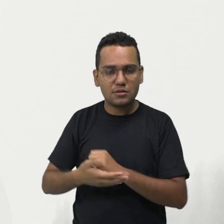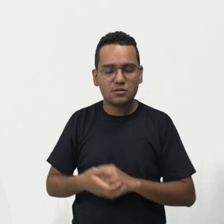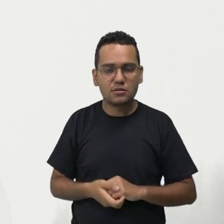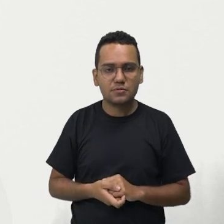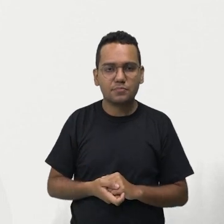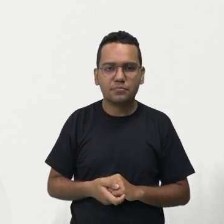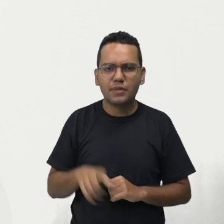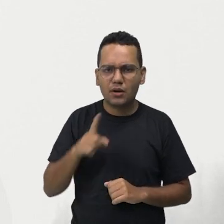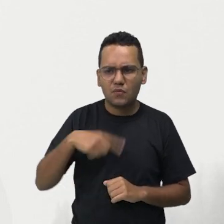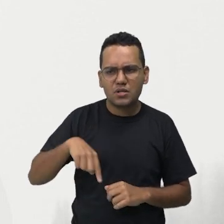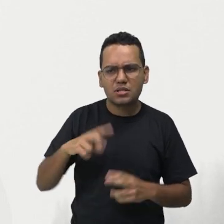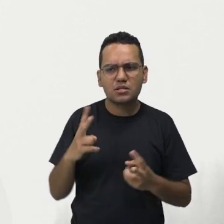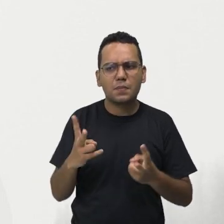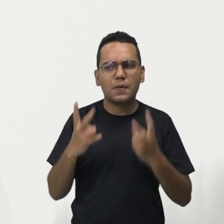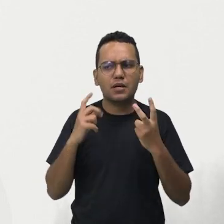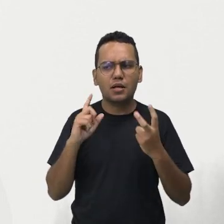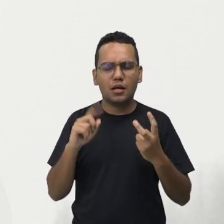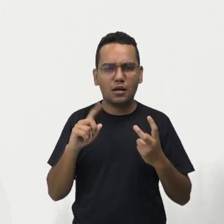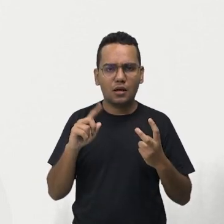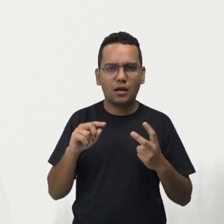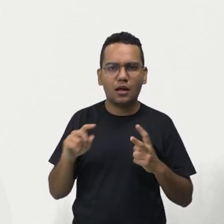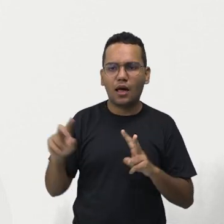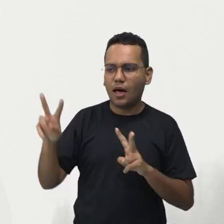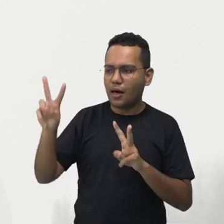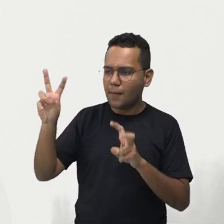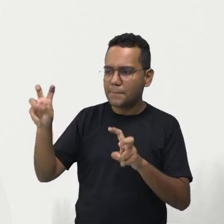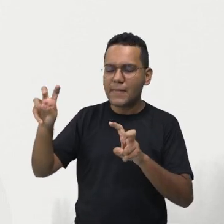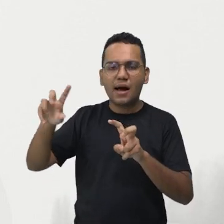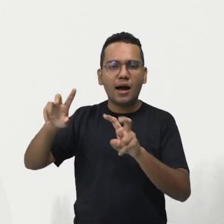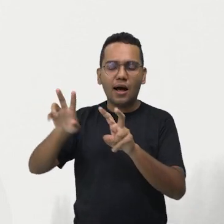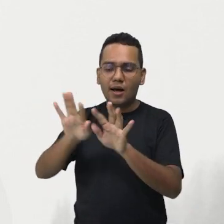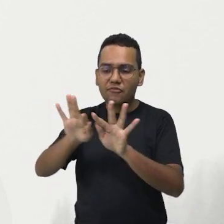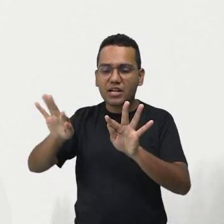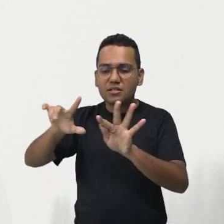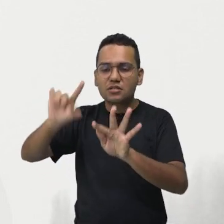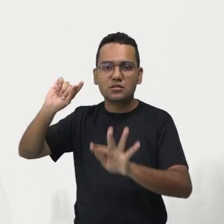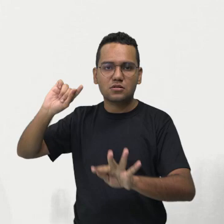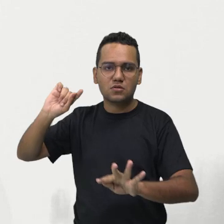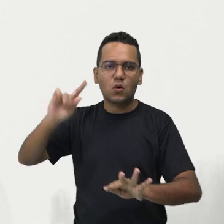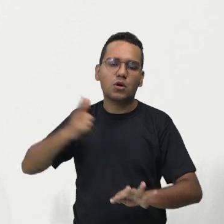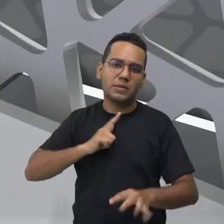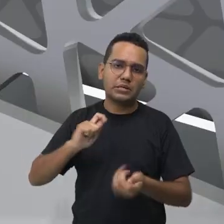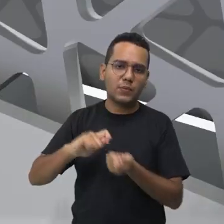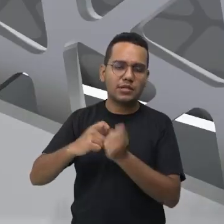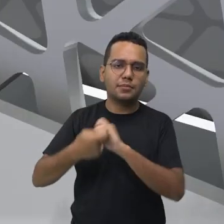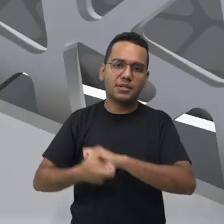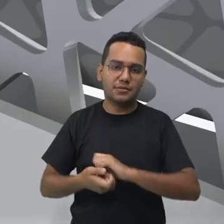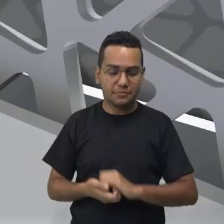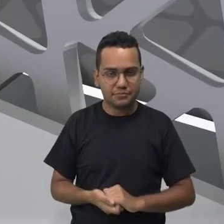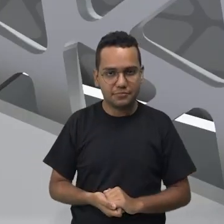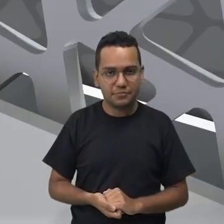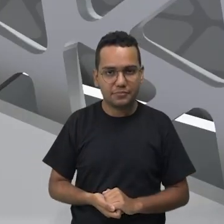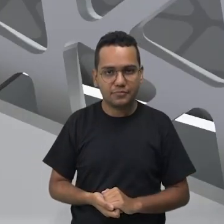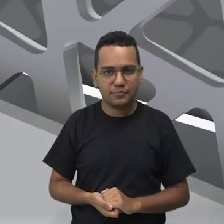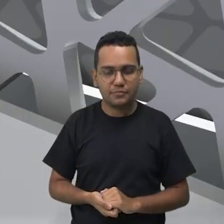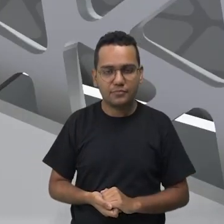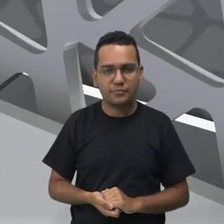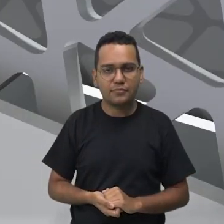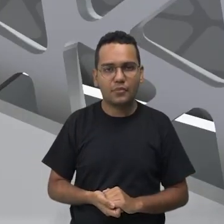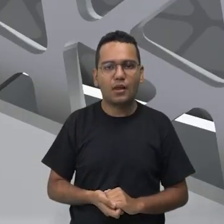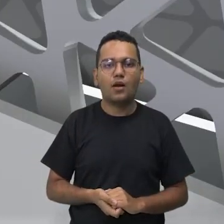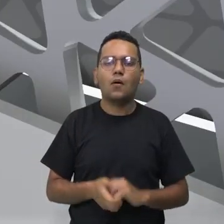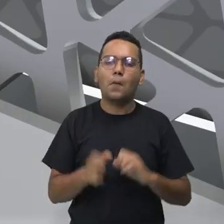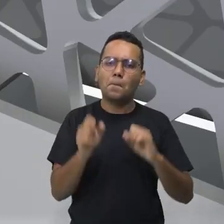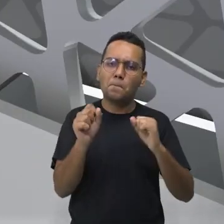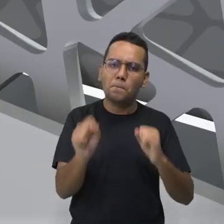que temos mais uma vez aí a paráfrase sendo empregada, certo? Então observem que você pode